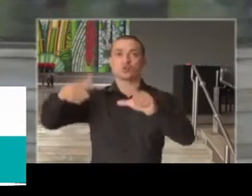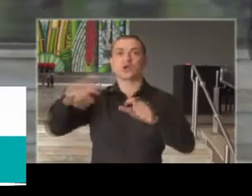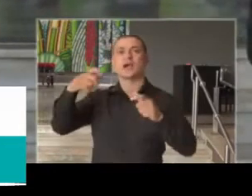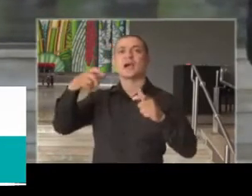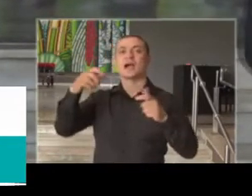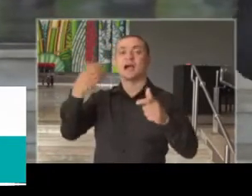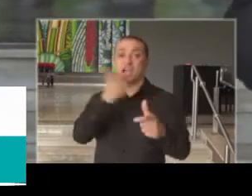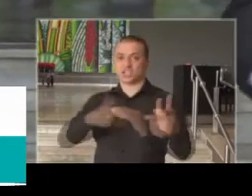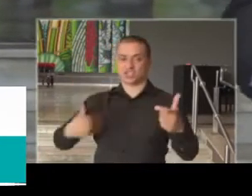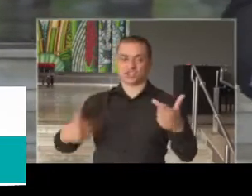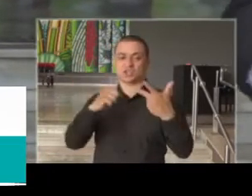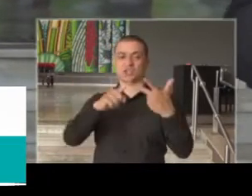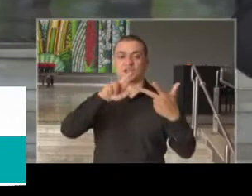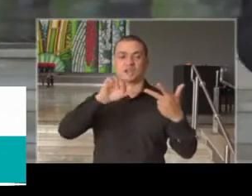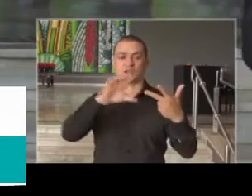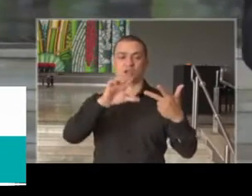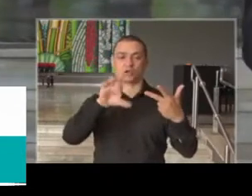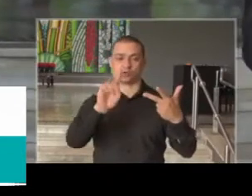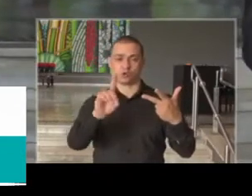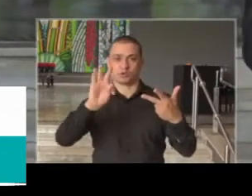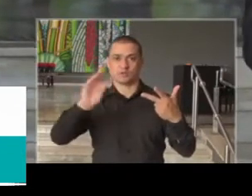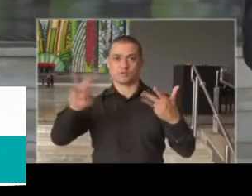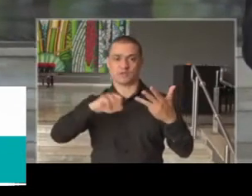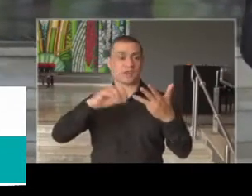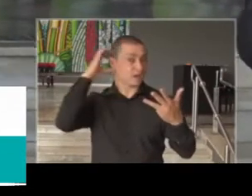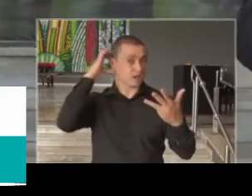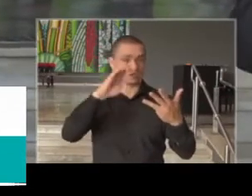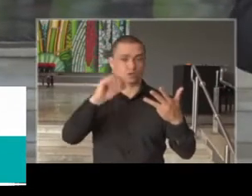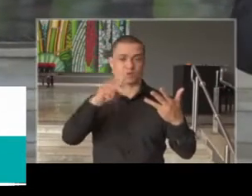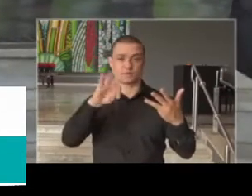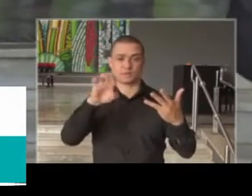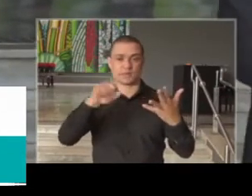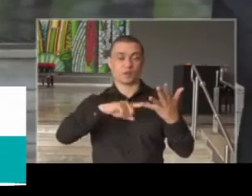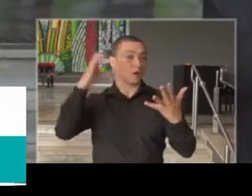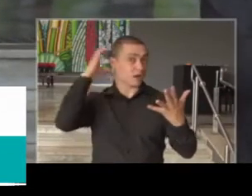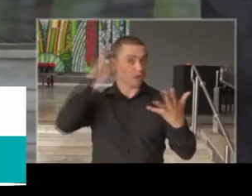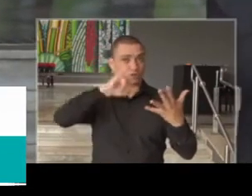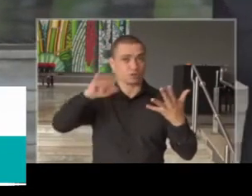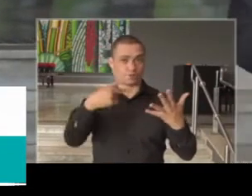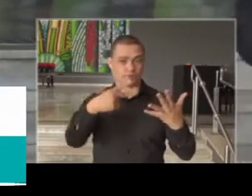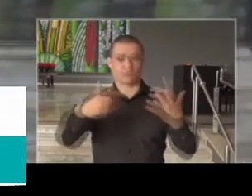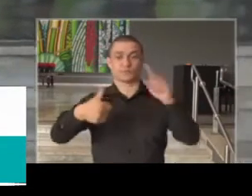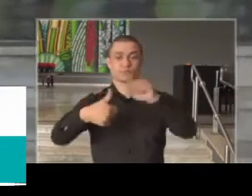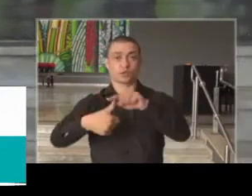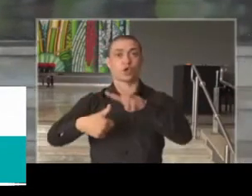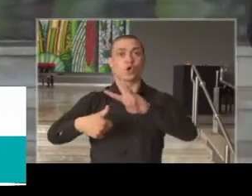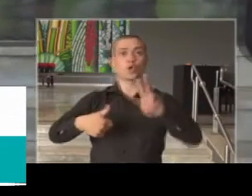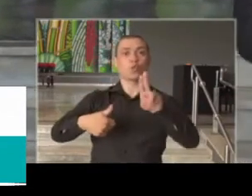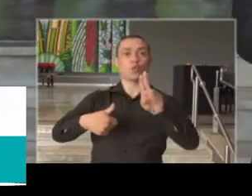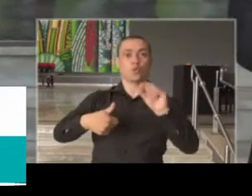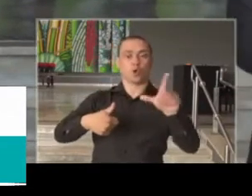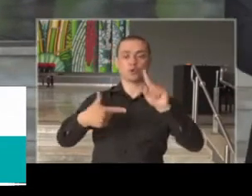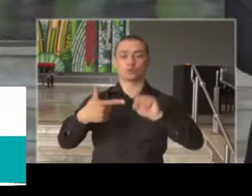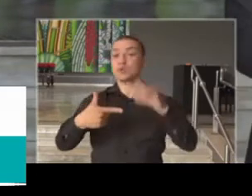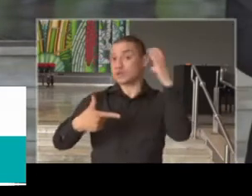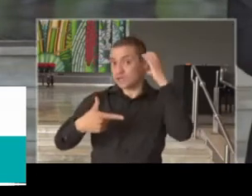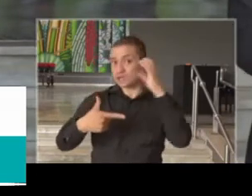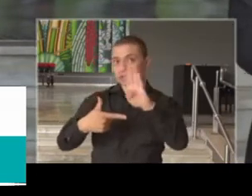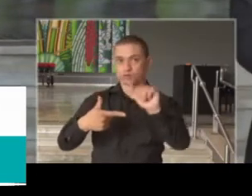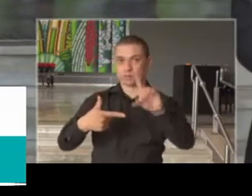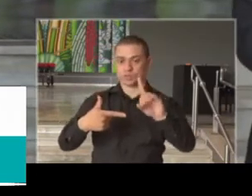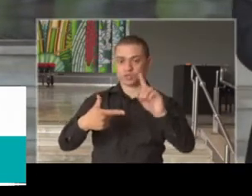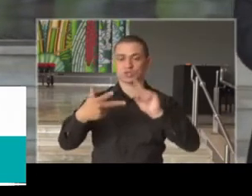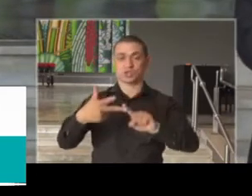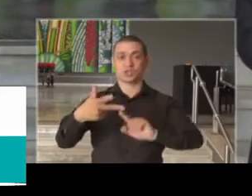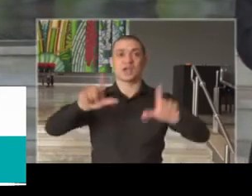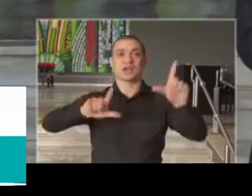a Record TV, a Rádio Capital, a Rádio Jovem Pan, o portal UOL, a Rádio Bandeirantes Band News e a